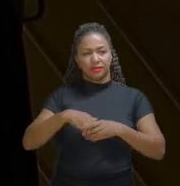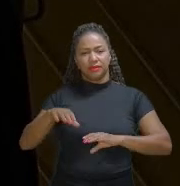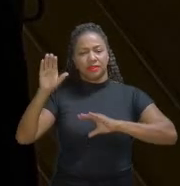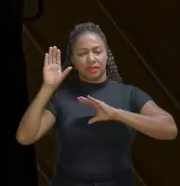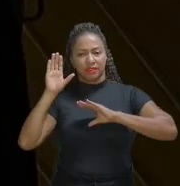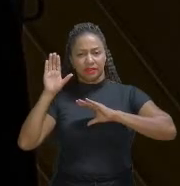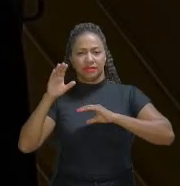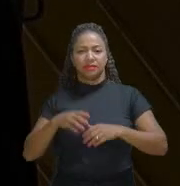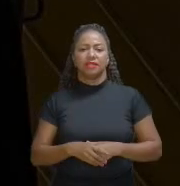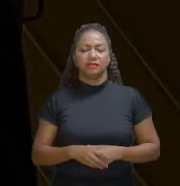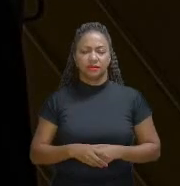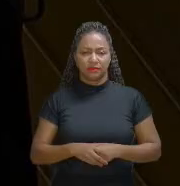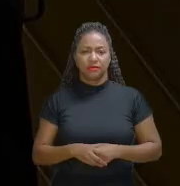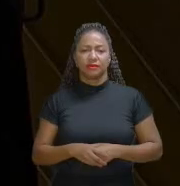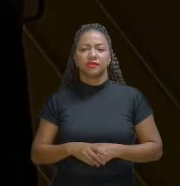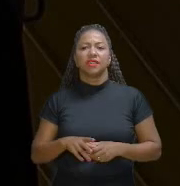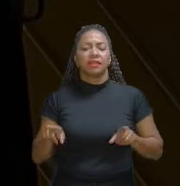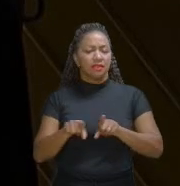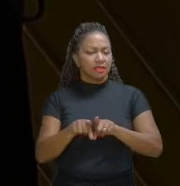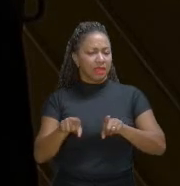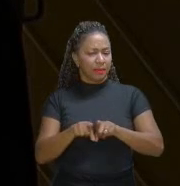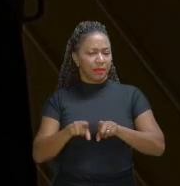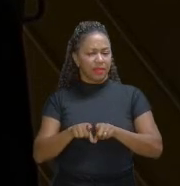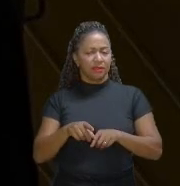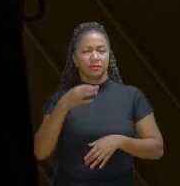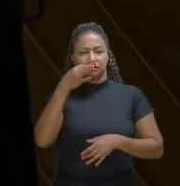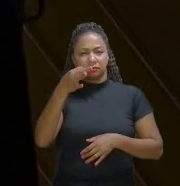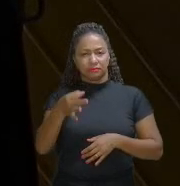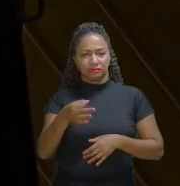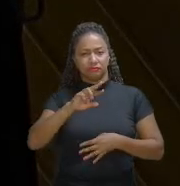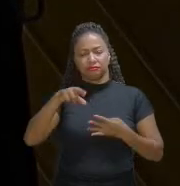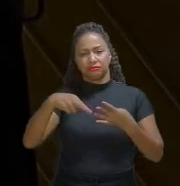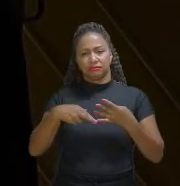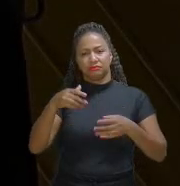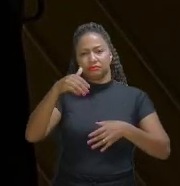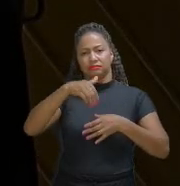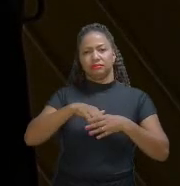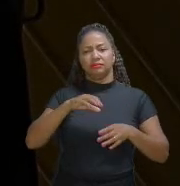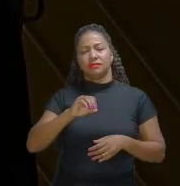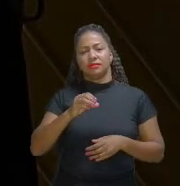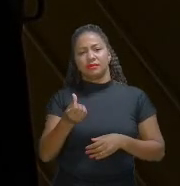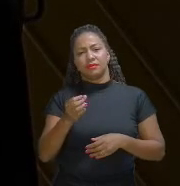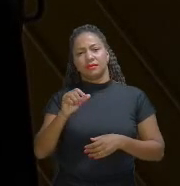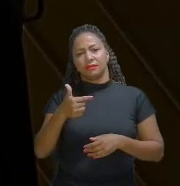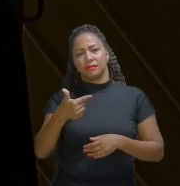ora impugnadas. Da mesma forma, o entendimento firmado no agravo em recurso especial eleitoral